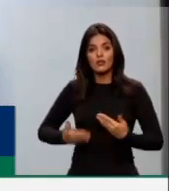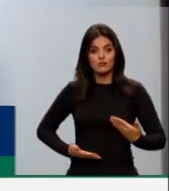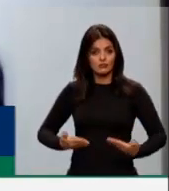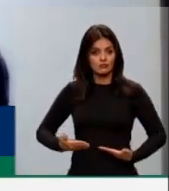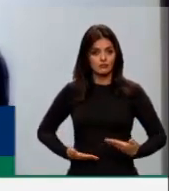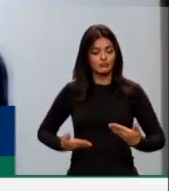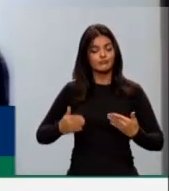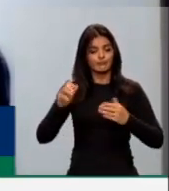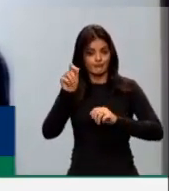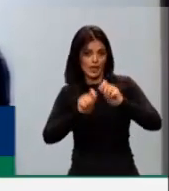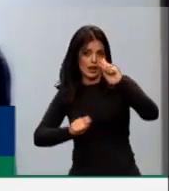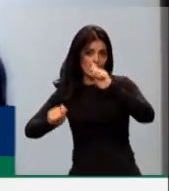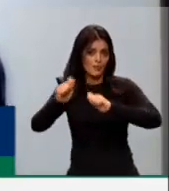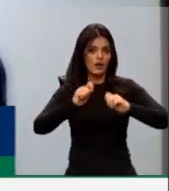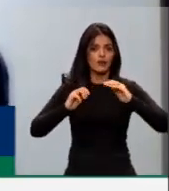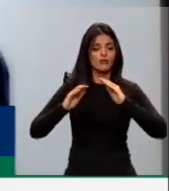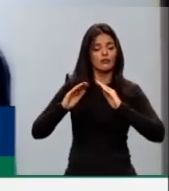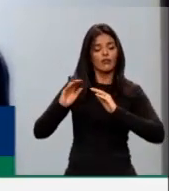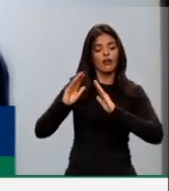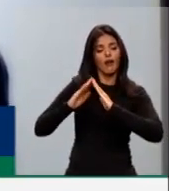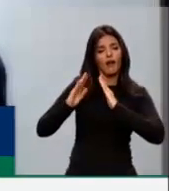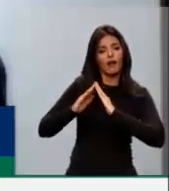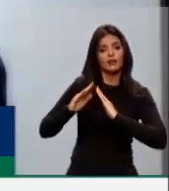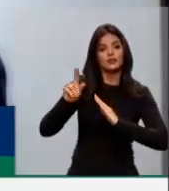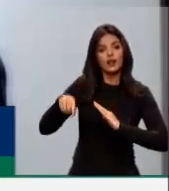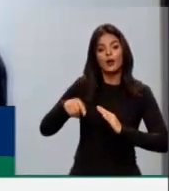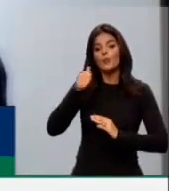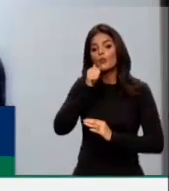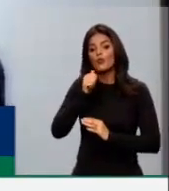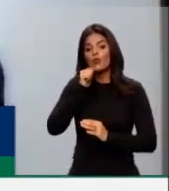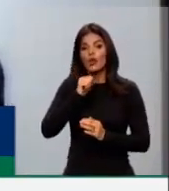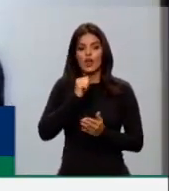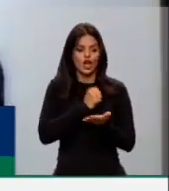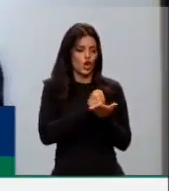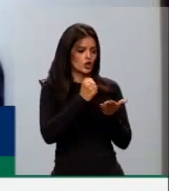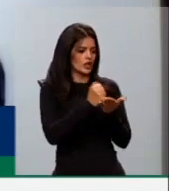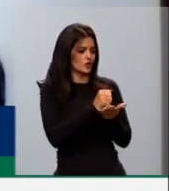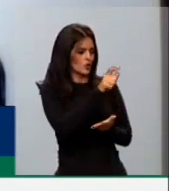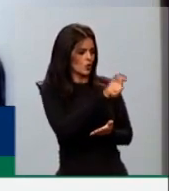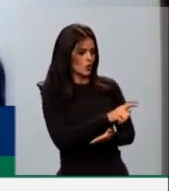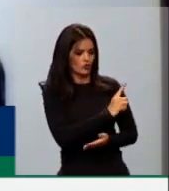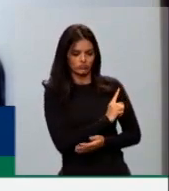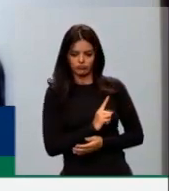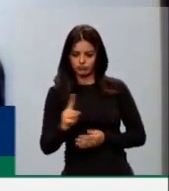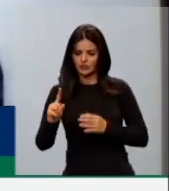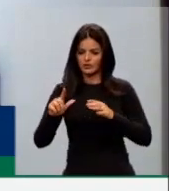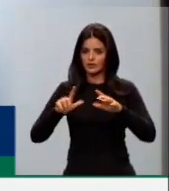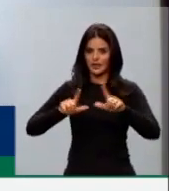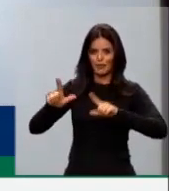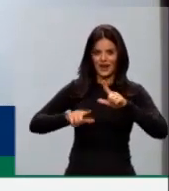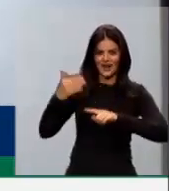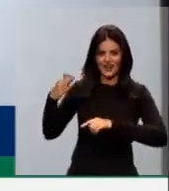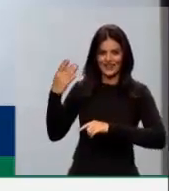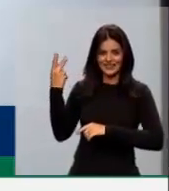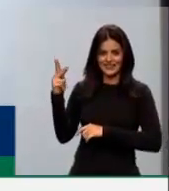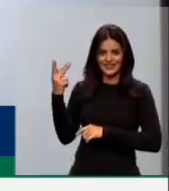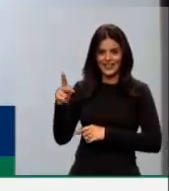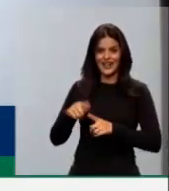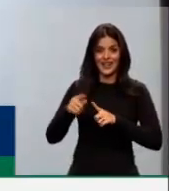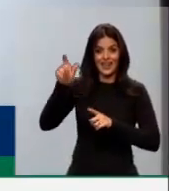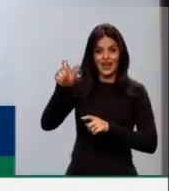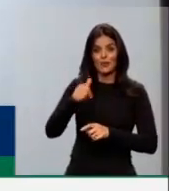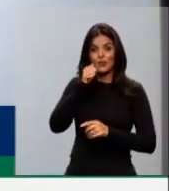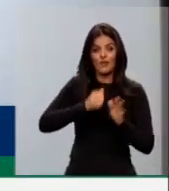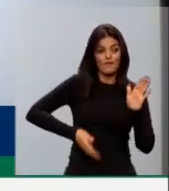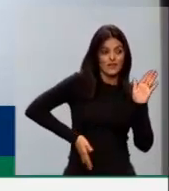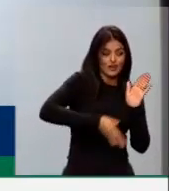contaminada pela sua contratante, que havia vindo da Europa. Então, eu acho que é bem emblemático para a gente entender o